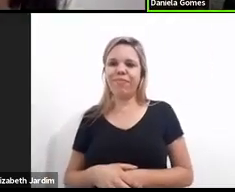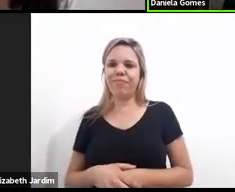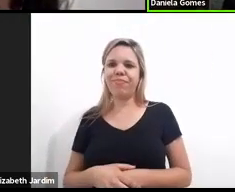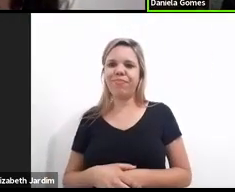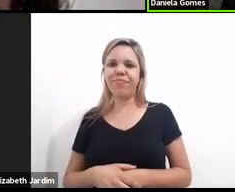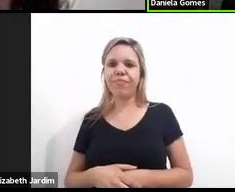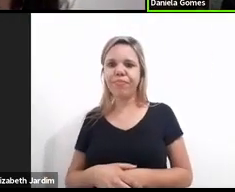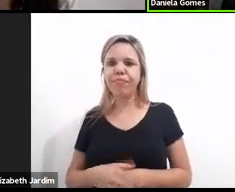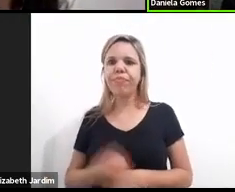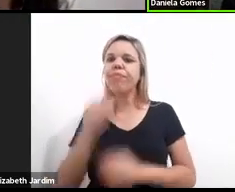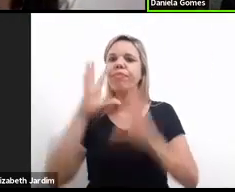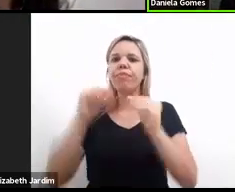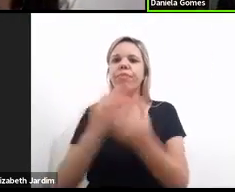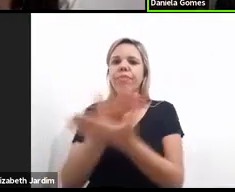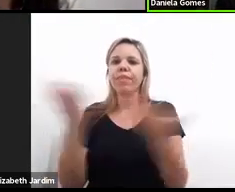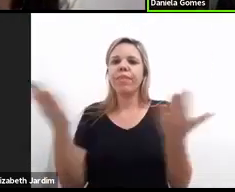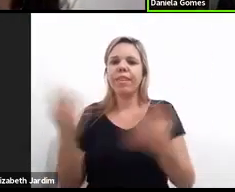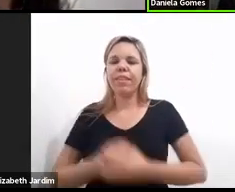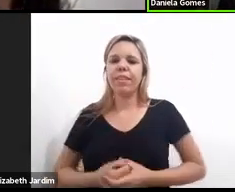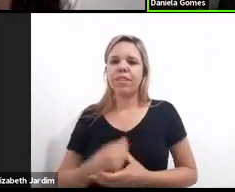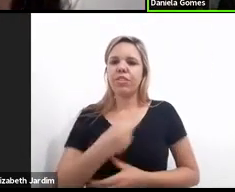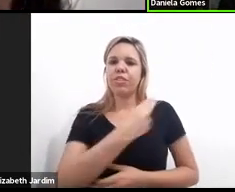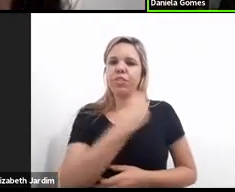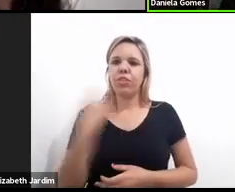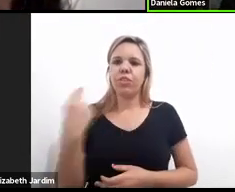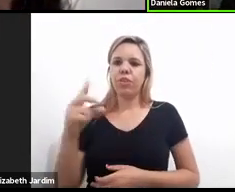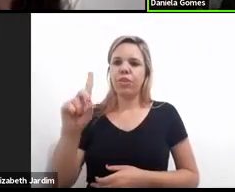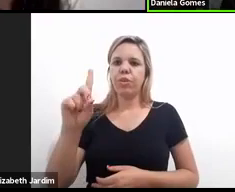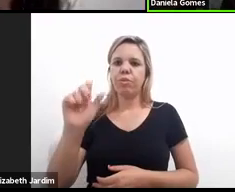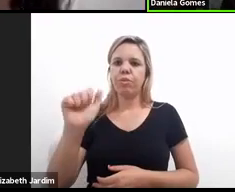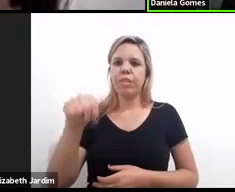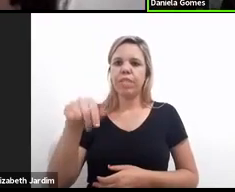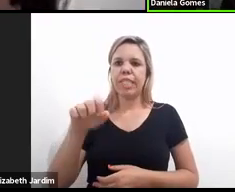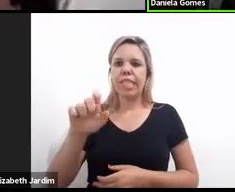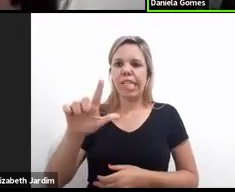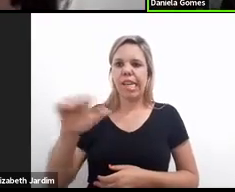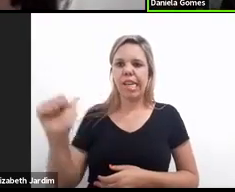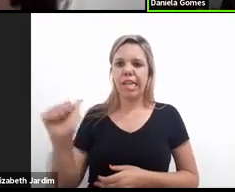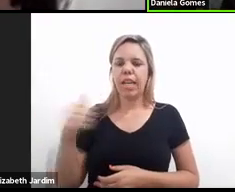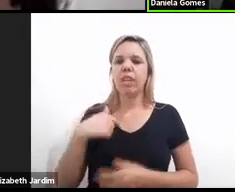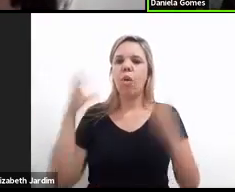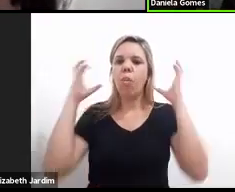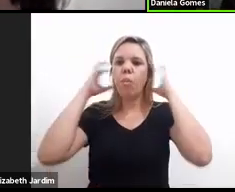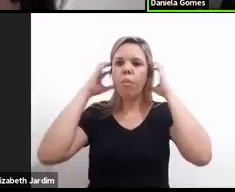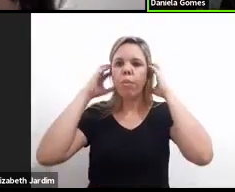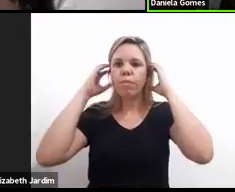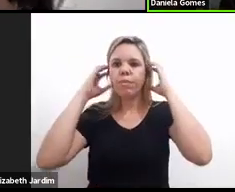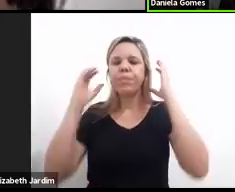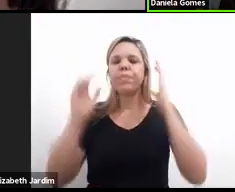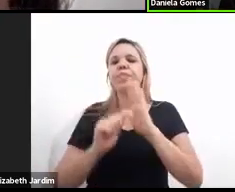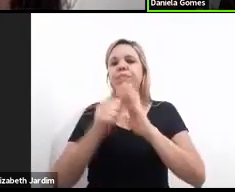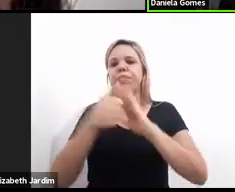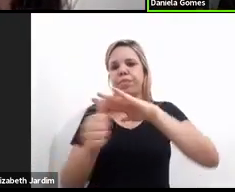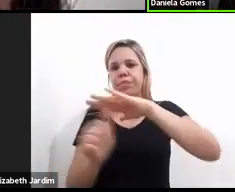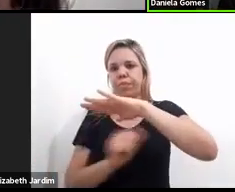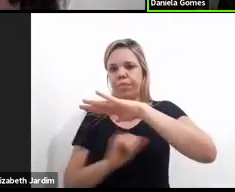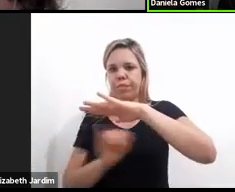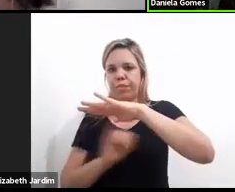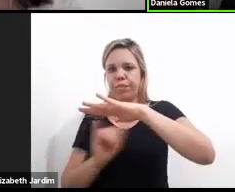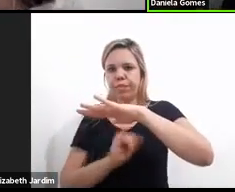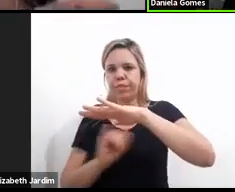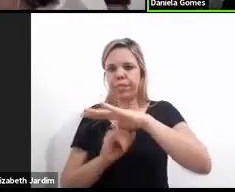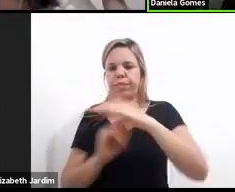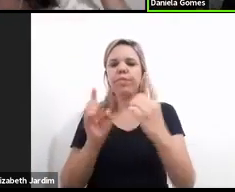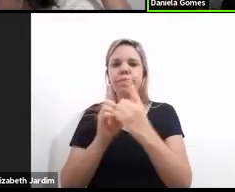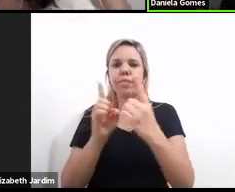Boa noite a todos. Meu nome é Daniela Gomes, eu sou fonoaudióloga da Fundação também. Atendo